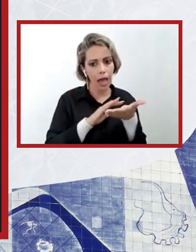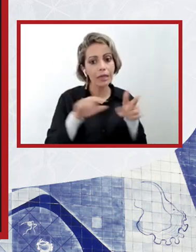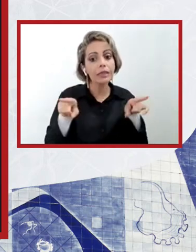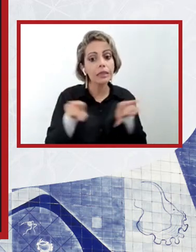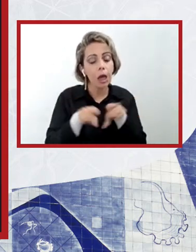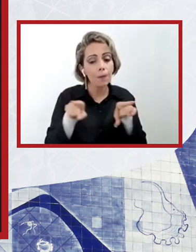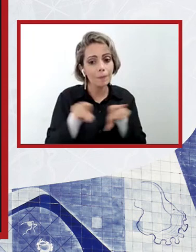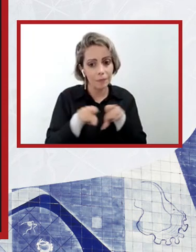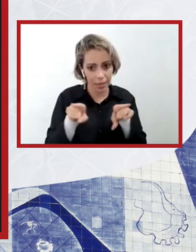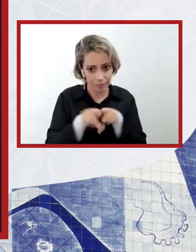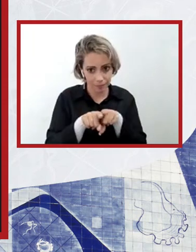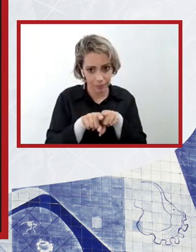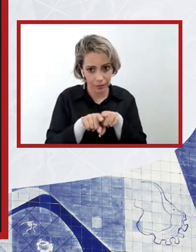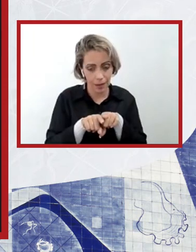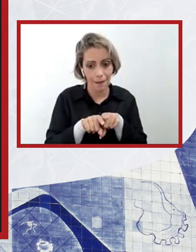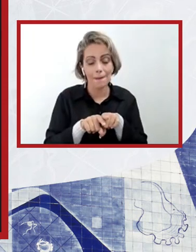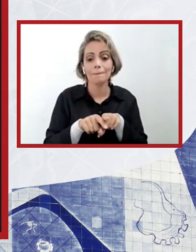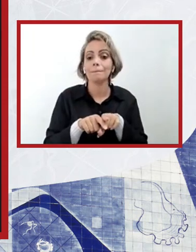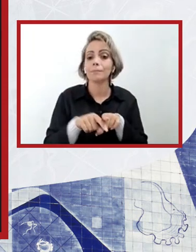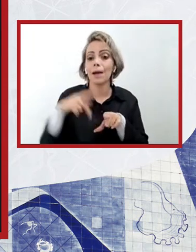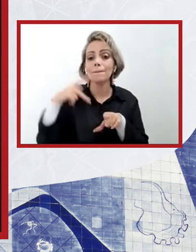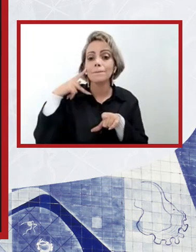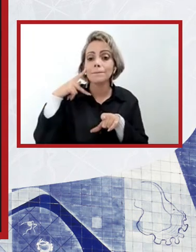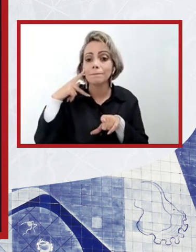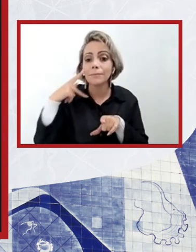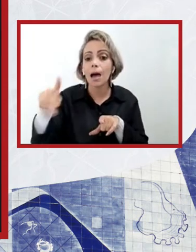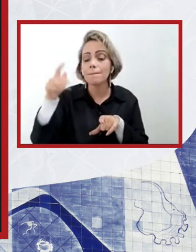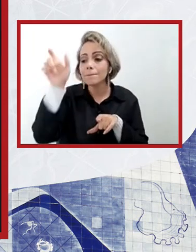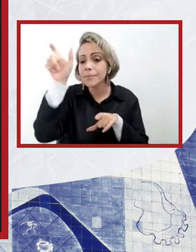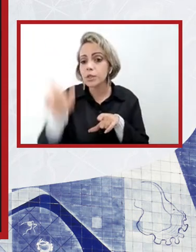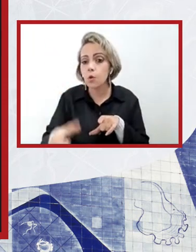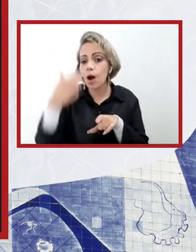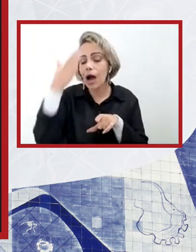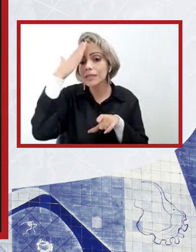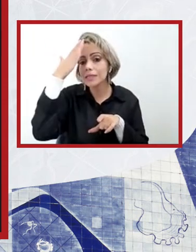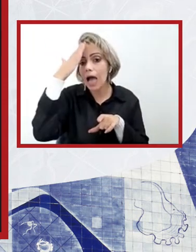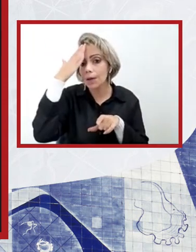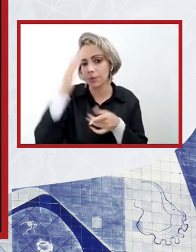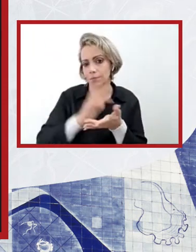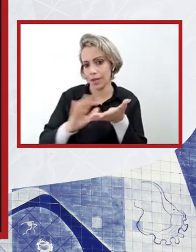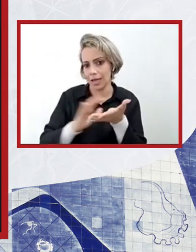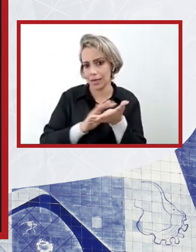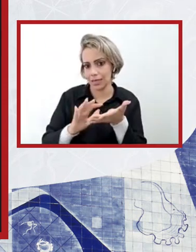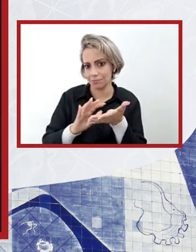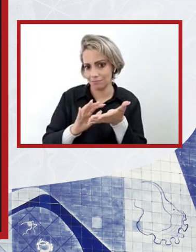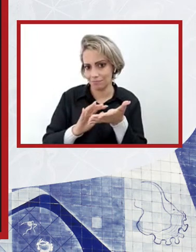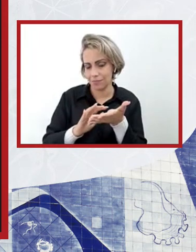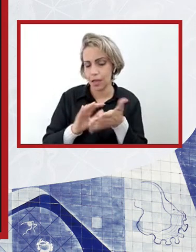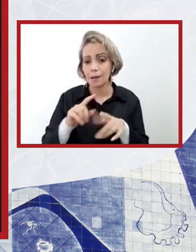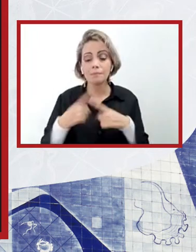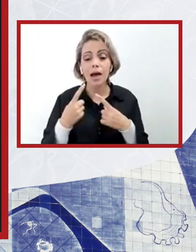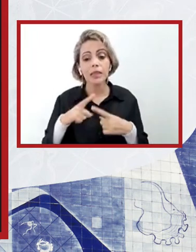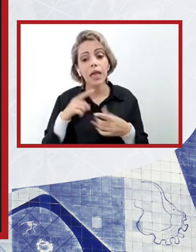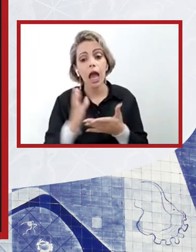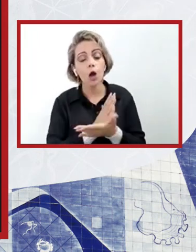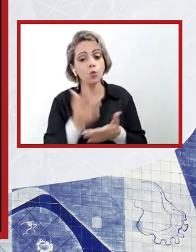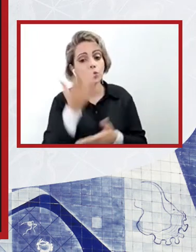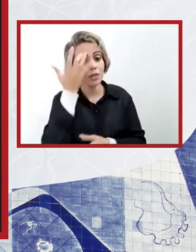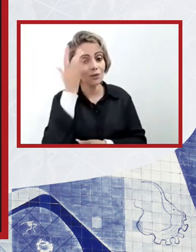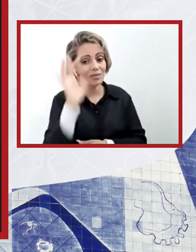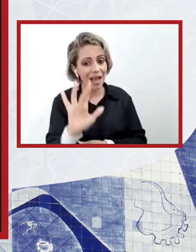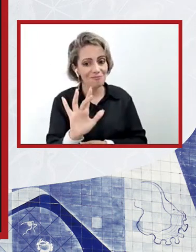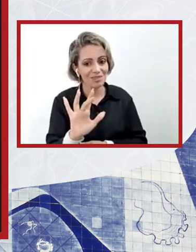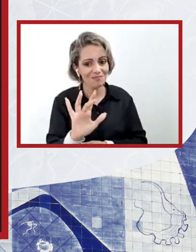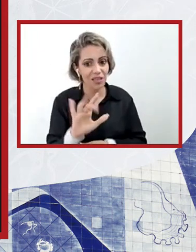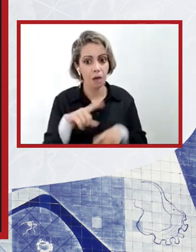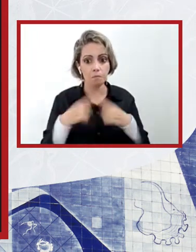sabe usar o braille. Né? Mas, de qualquer maneira, braille é uma coisa cara, então tem que ser seletivo. Usar a impressão em braille